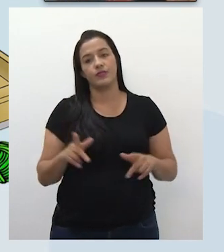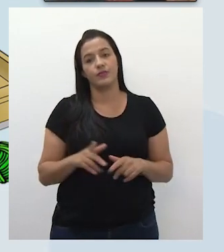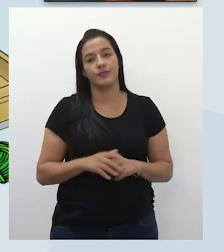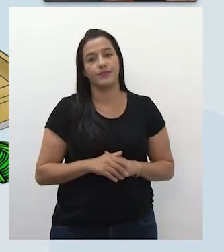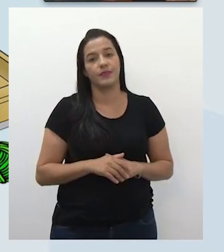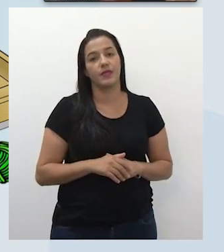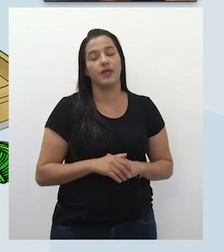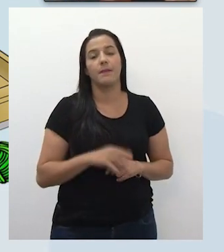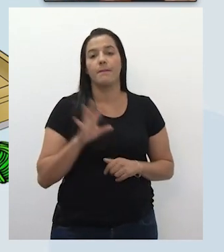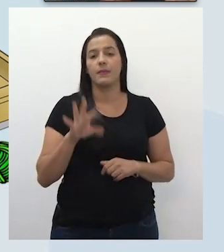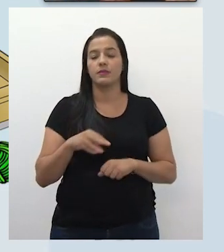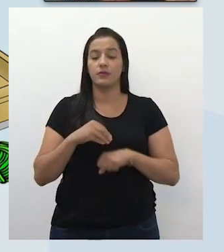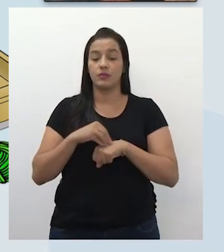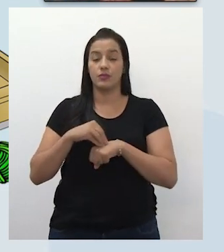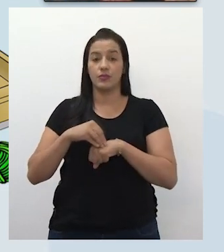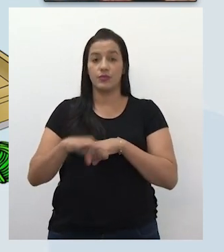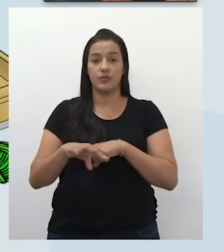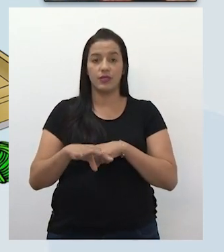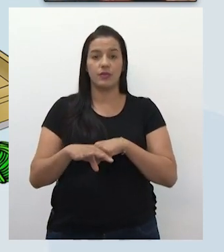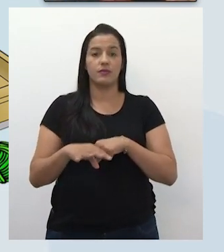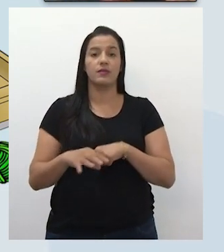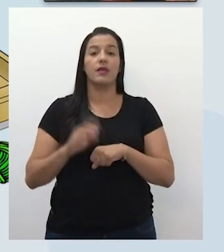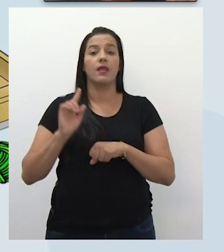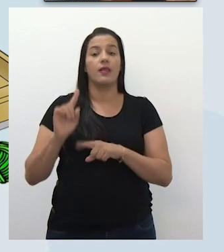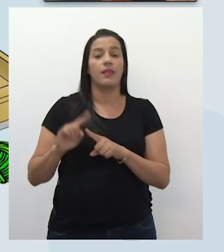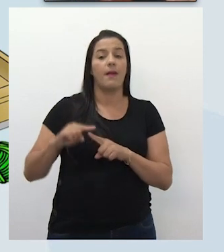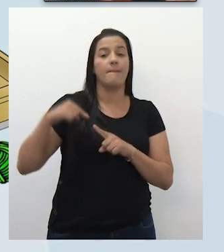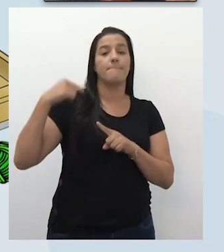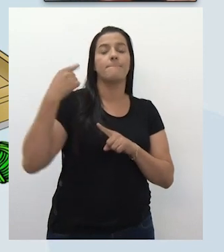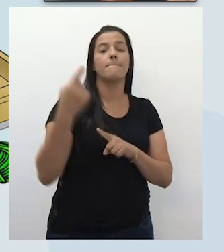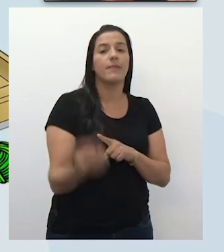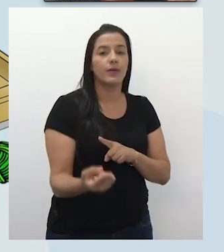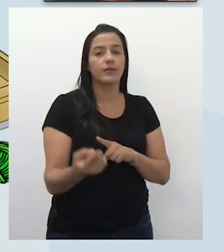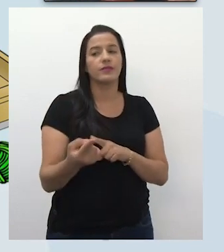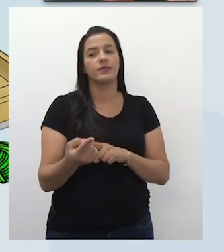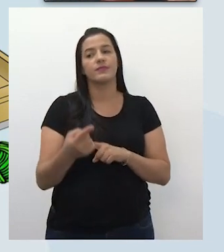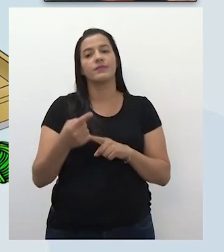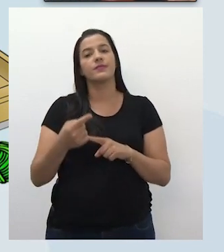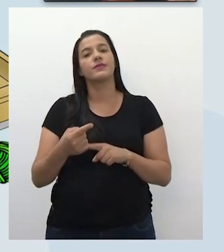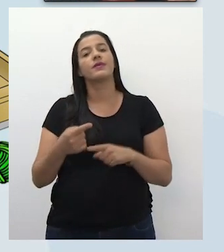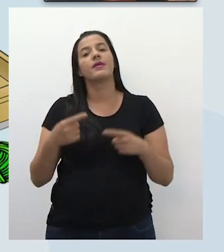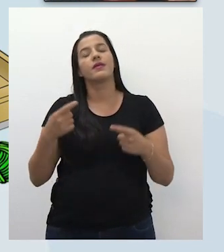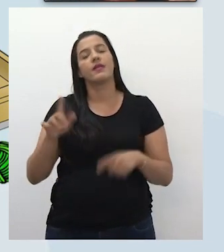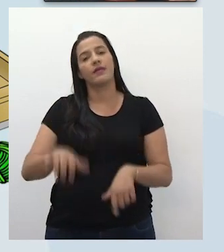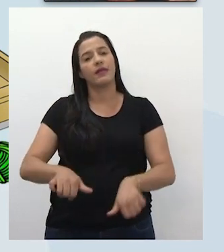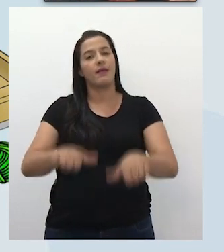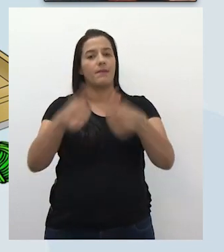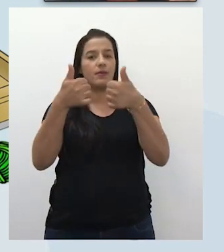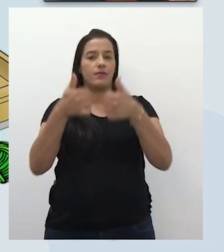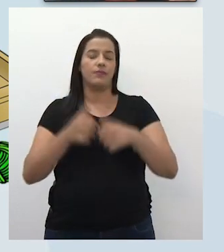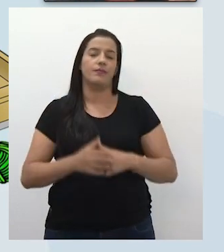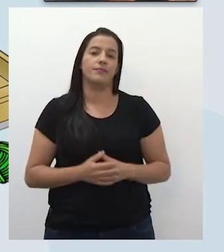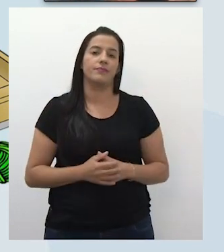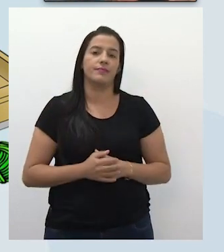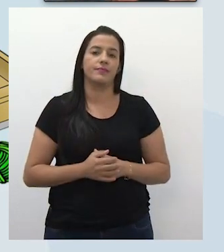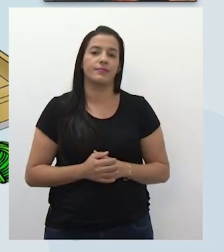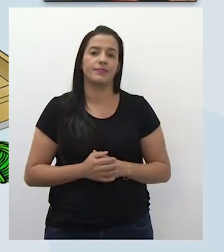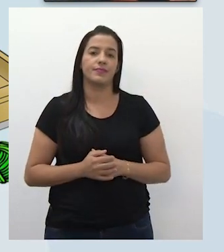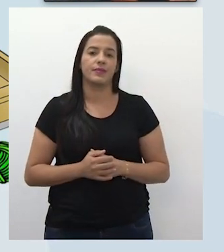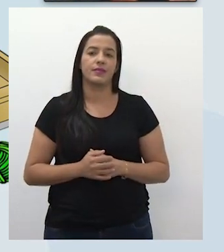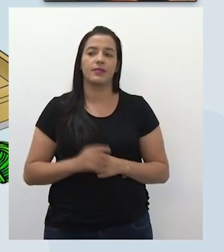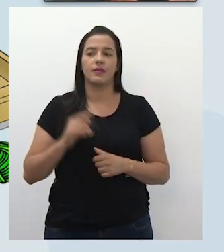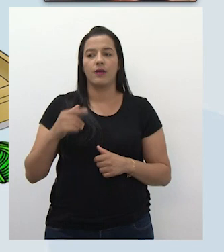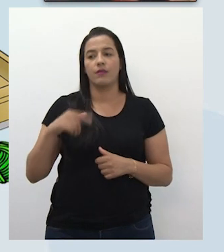já sugere, apontando que na próxima vez tal coisa deverá estar presente, né? Da